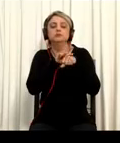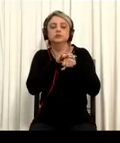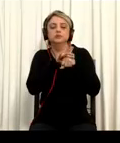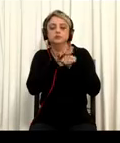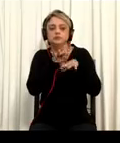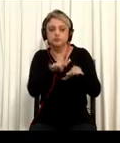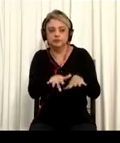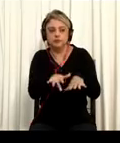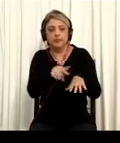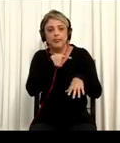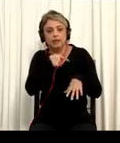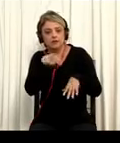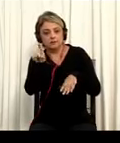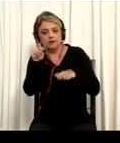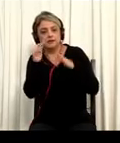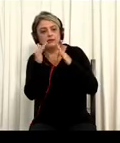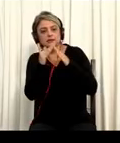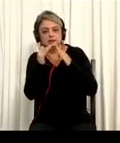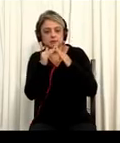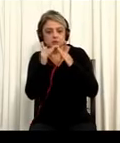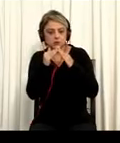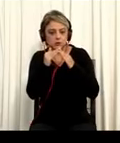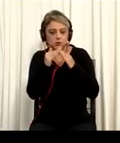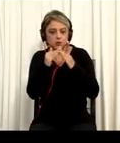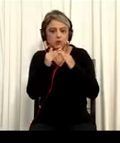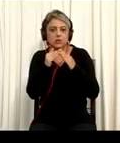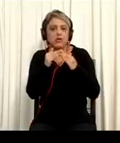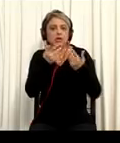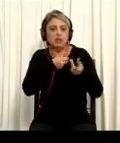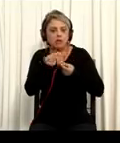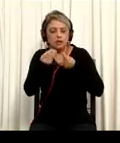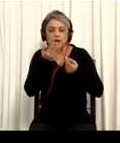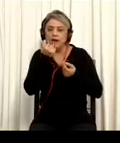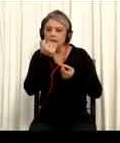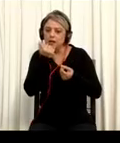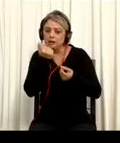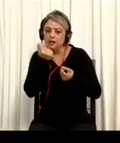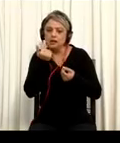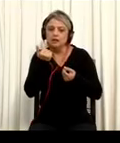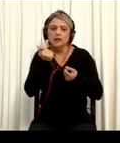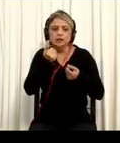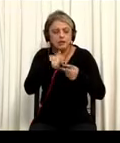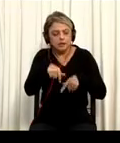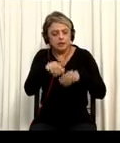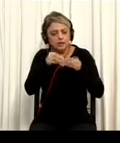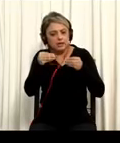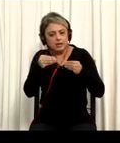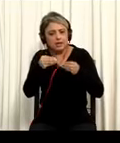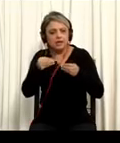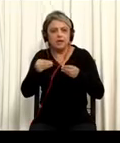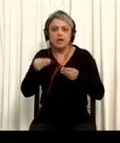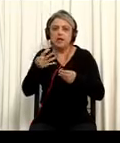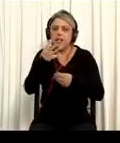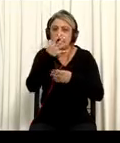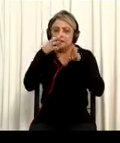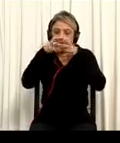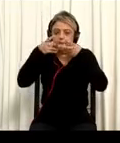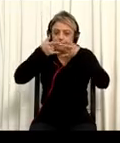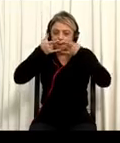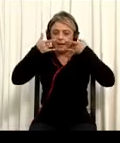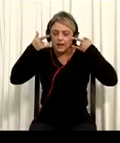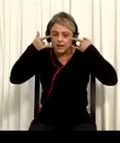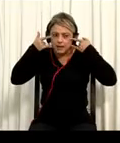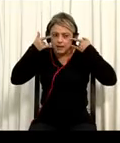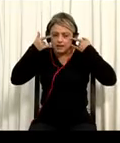A gente vai até a casa das pessoas, uma cesta, e cada cesta leva também as máscaras de proteção para que